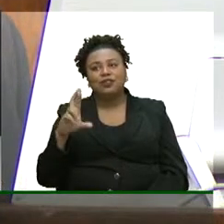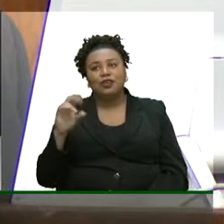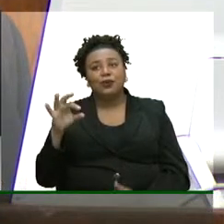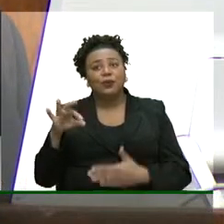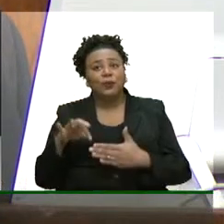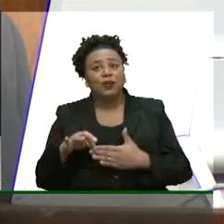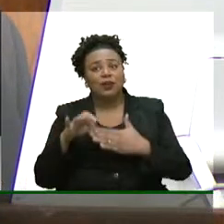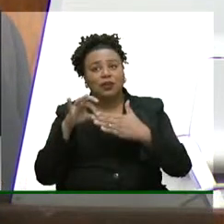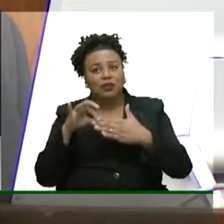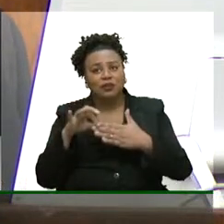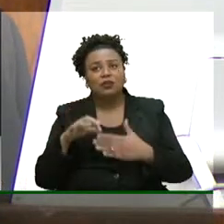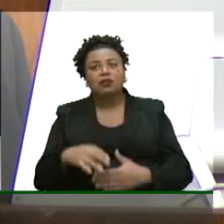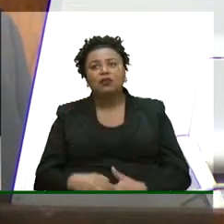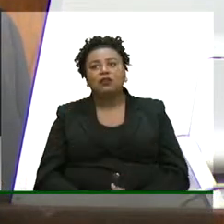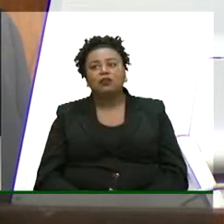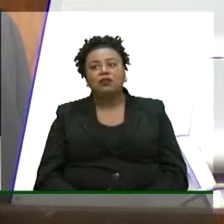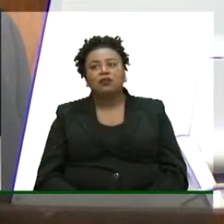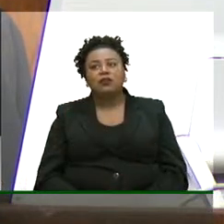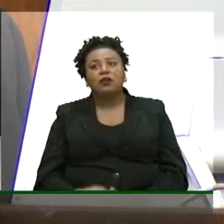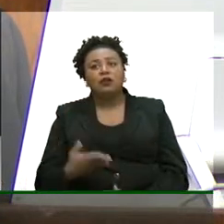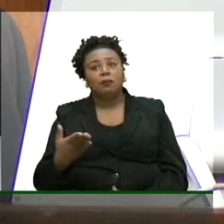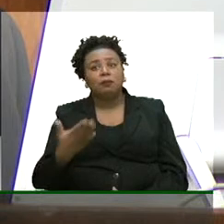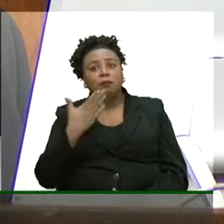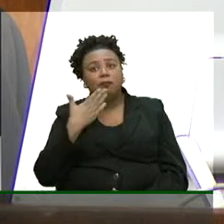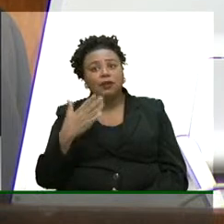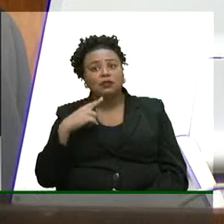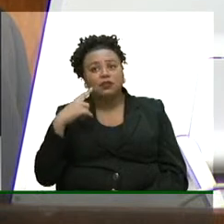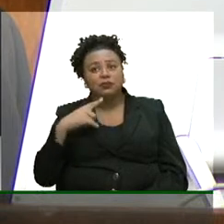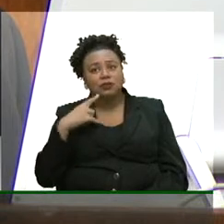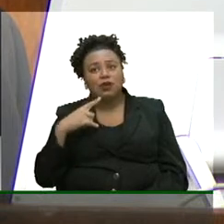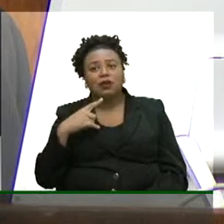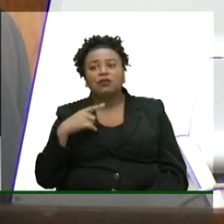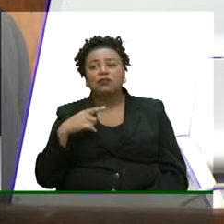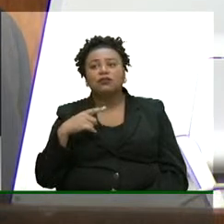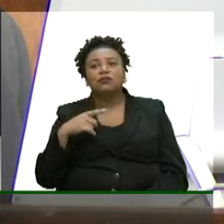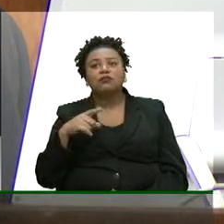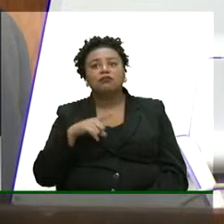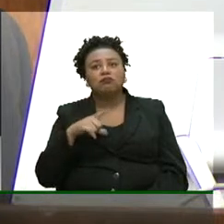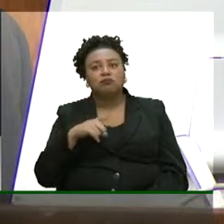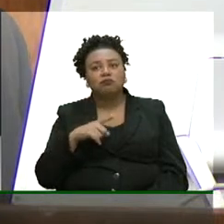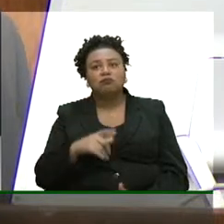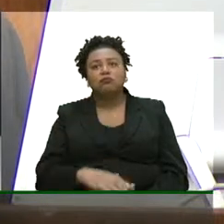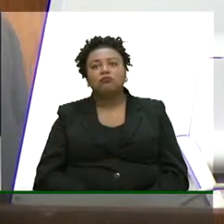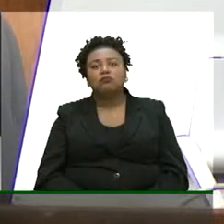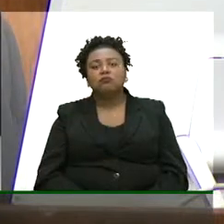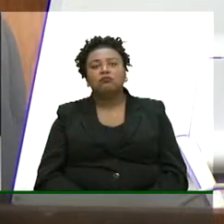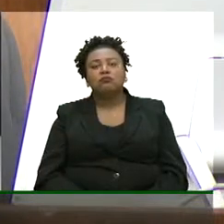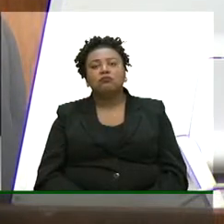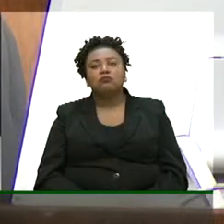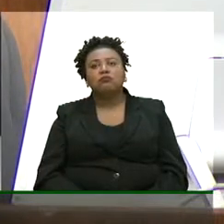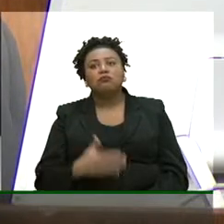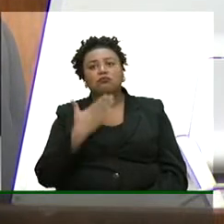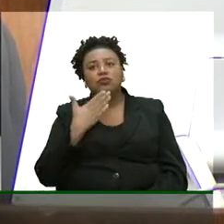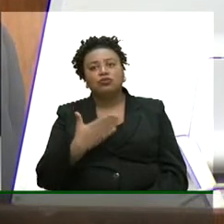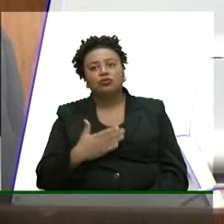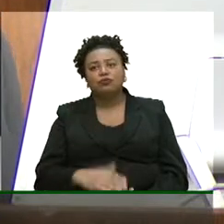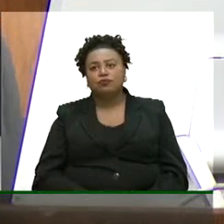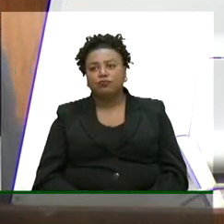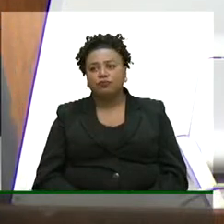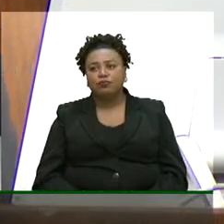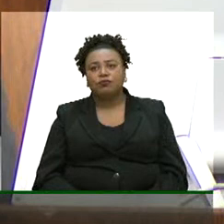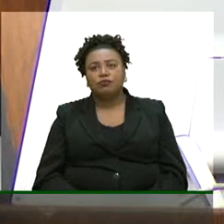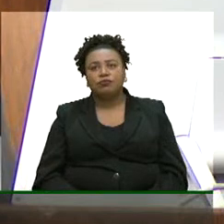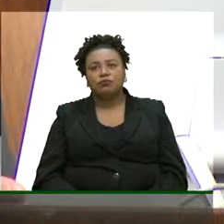governo. Peço a seguir que ao senhor deputado Frederico Antunes que proceda à leitura do requerimento.